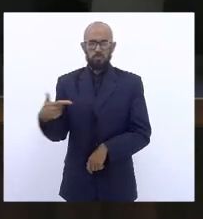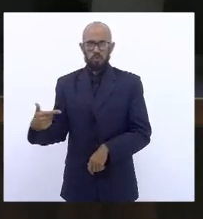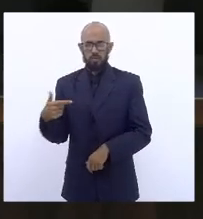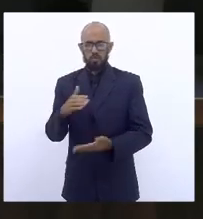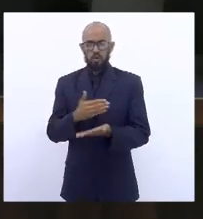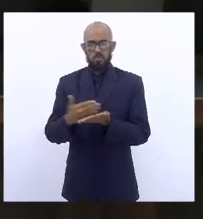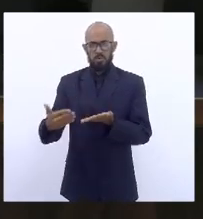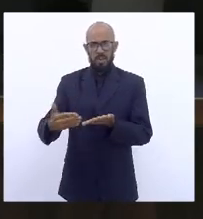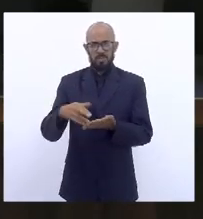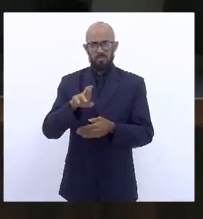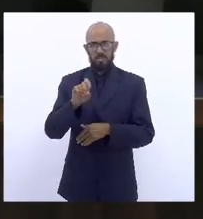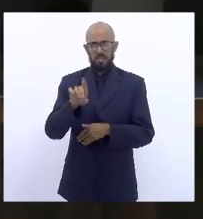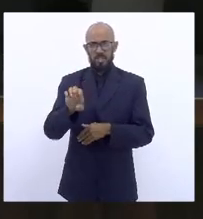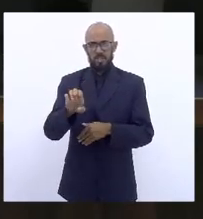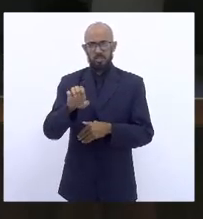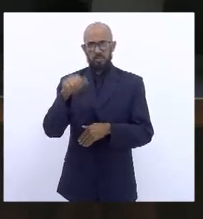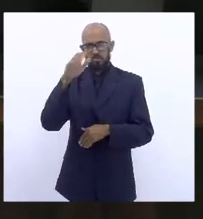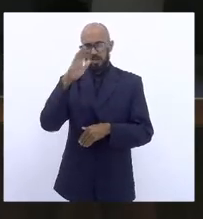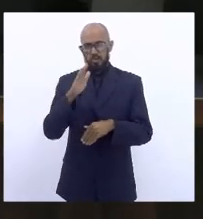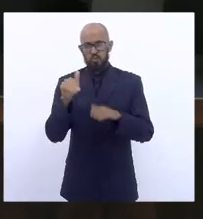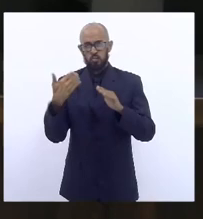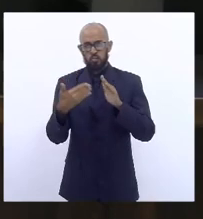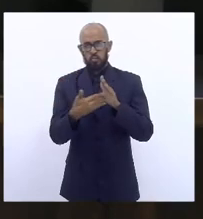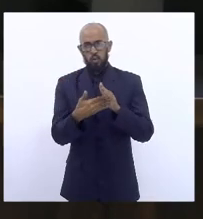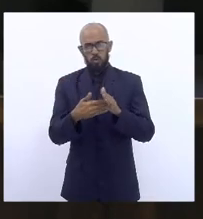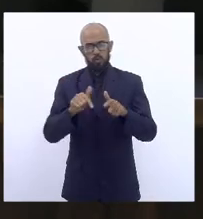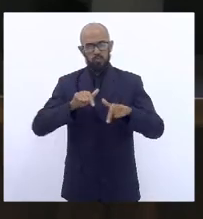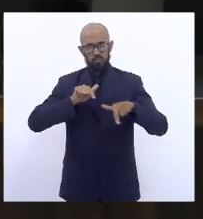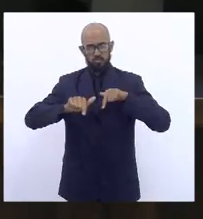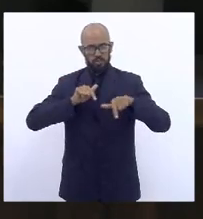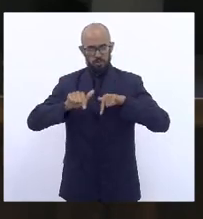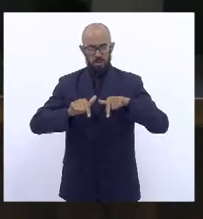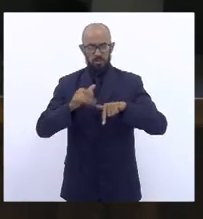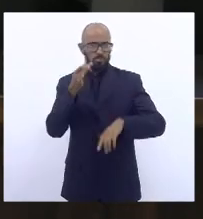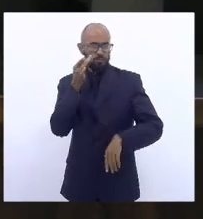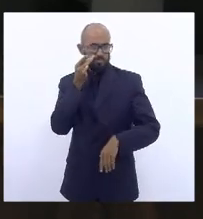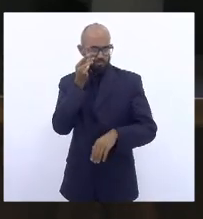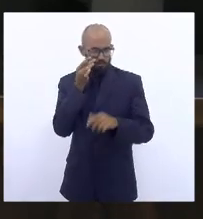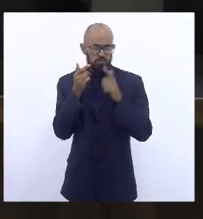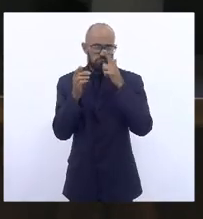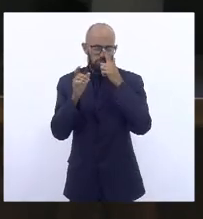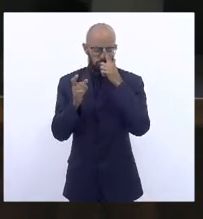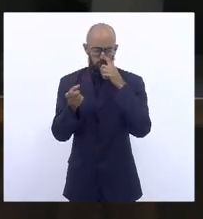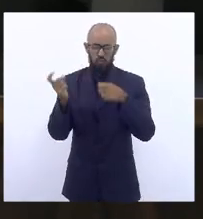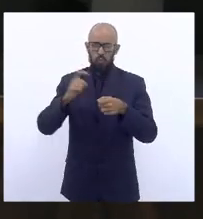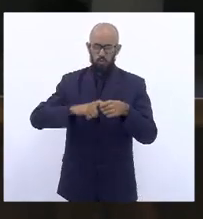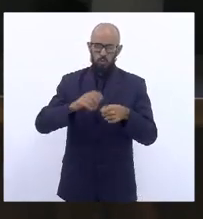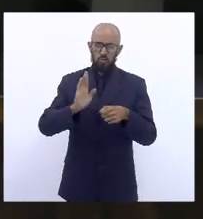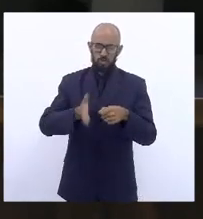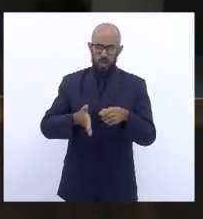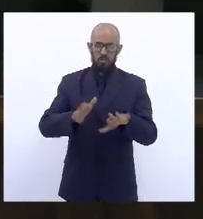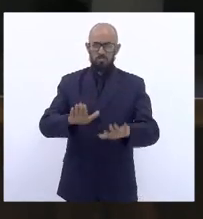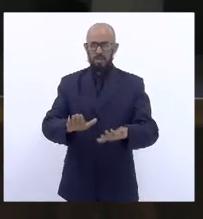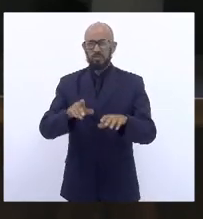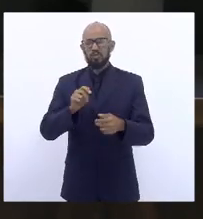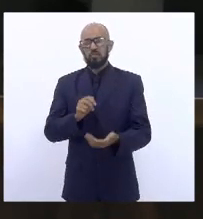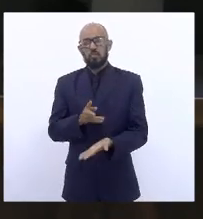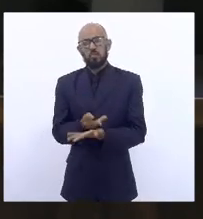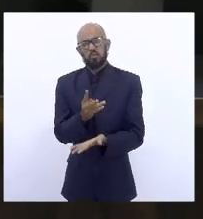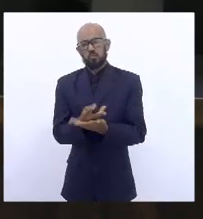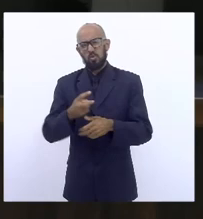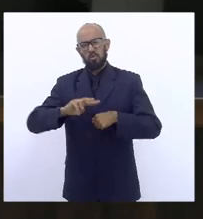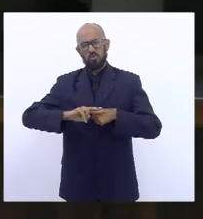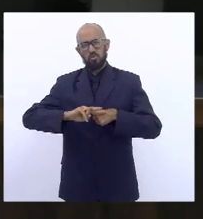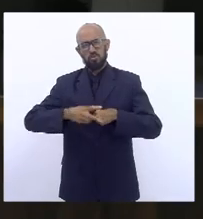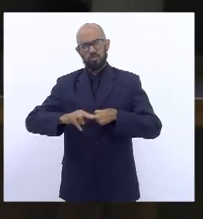redes do Brasil inteiro, com as atividades letivas e presenciais retomadas, mas ainda com as